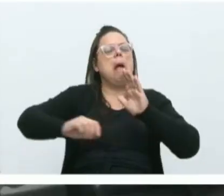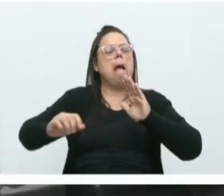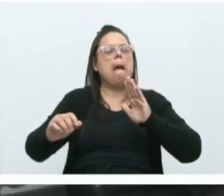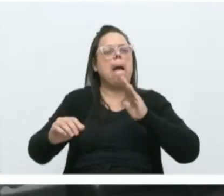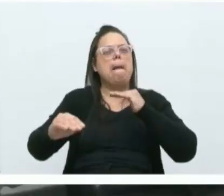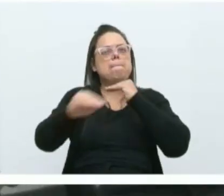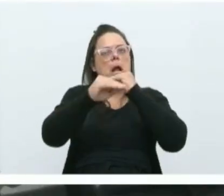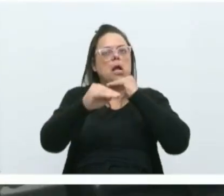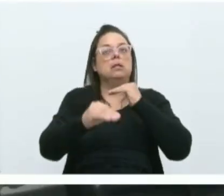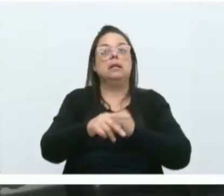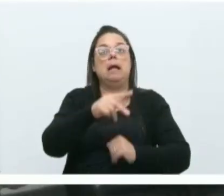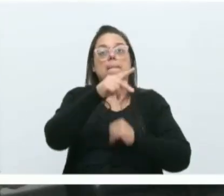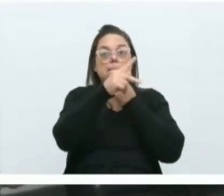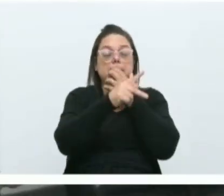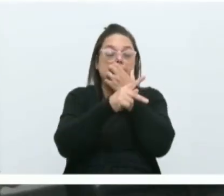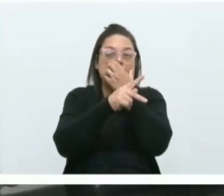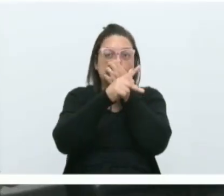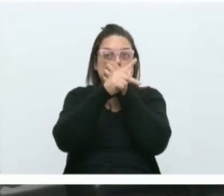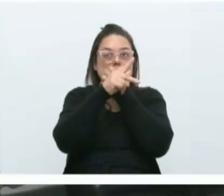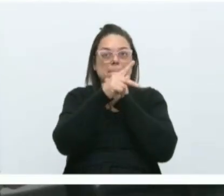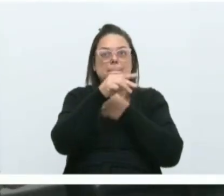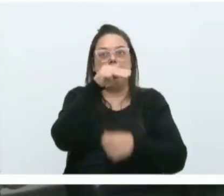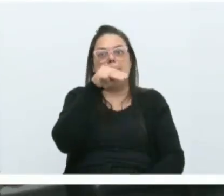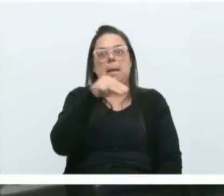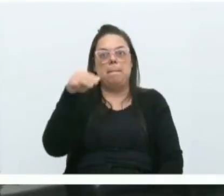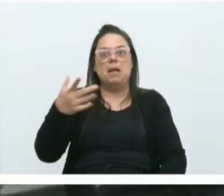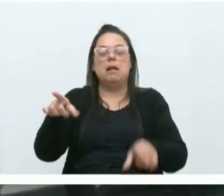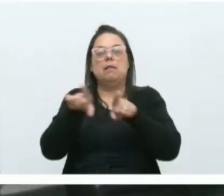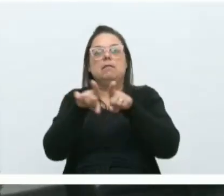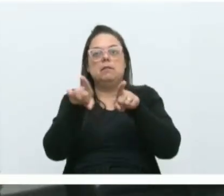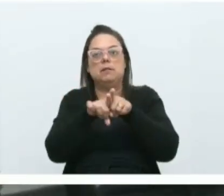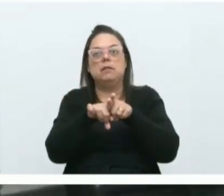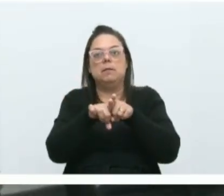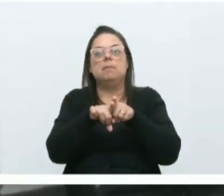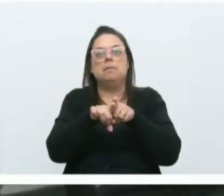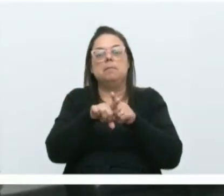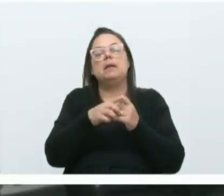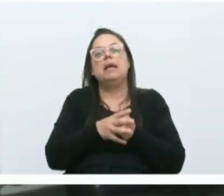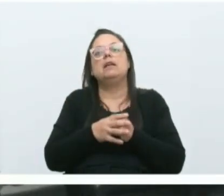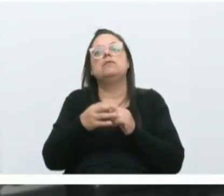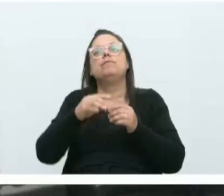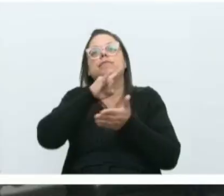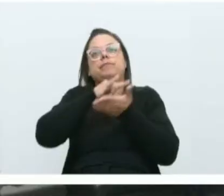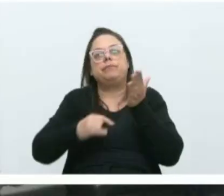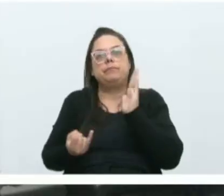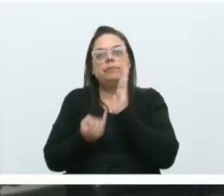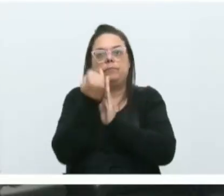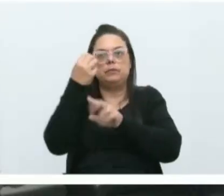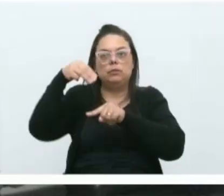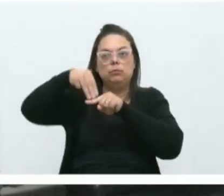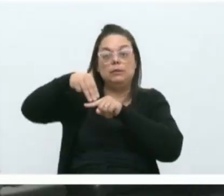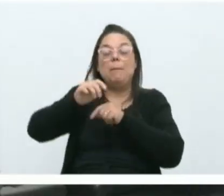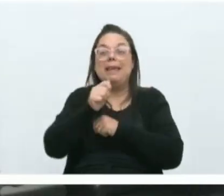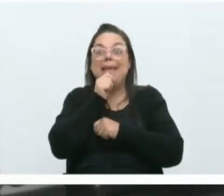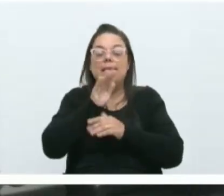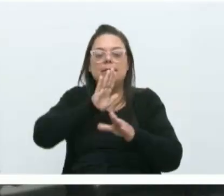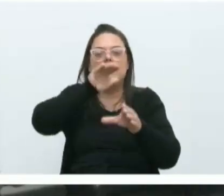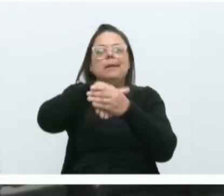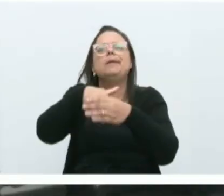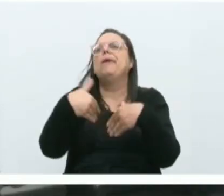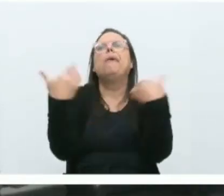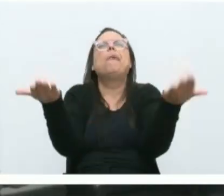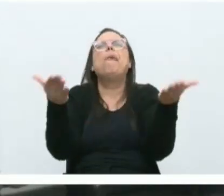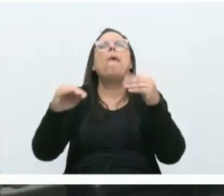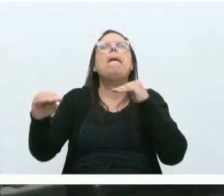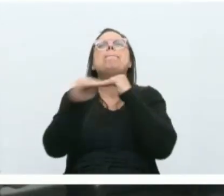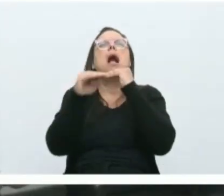66, que vai trabalhar a sobrevida e de forma das receitas dos municipais, que está sendo votada. Qual é o impacto que vai dar